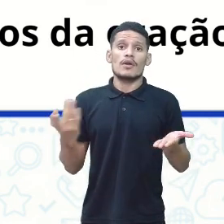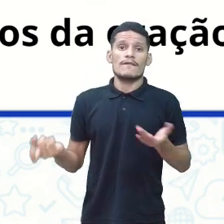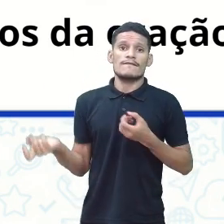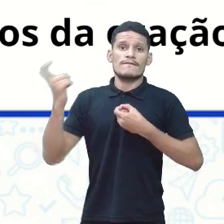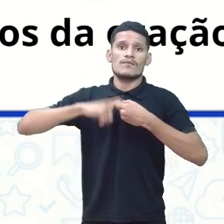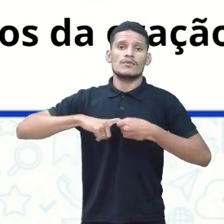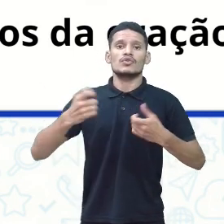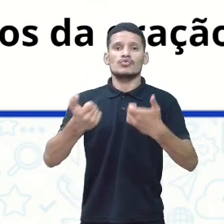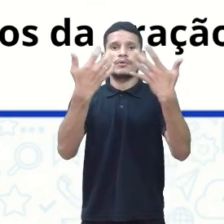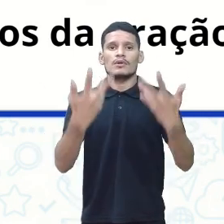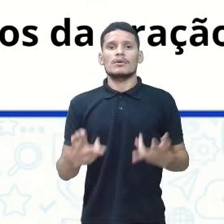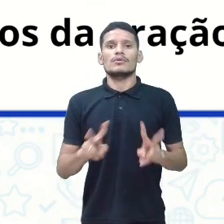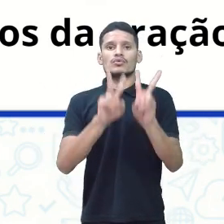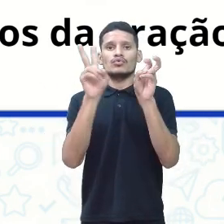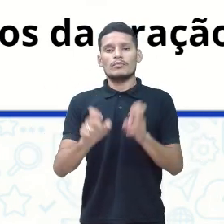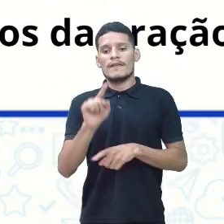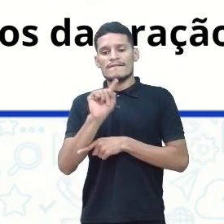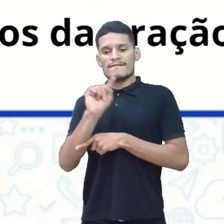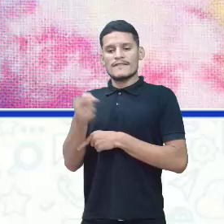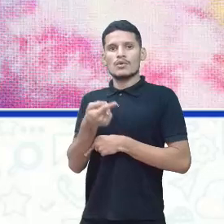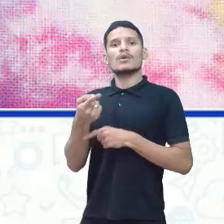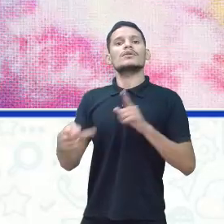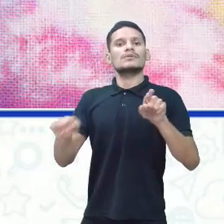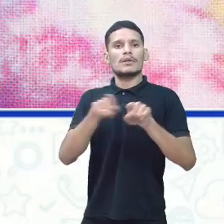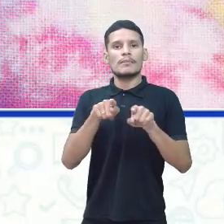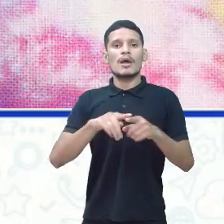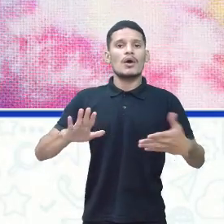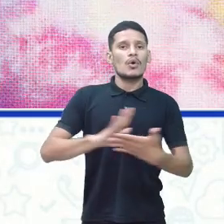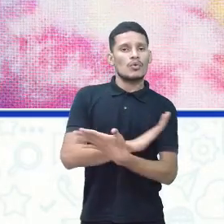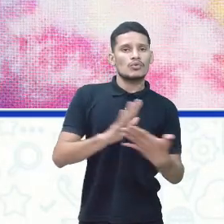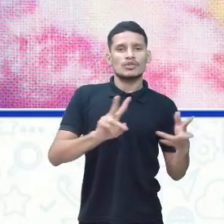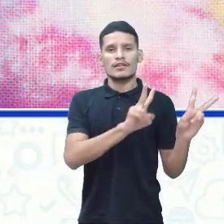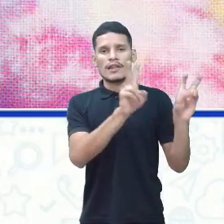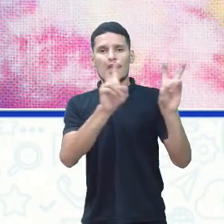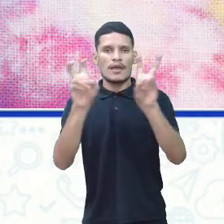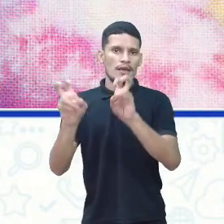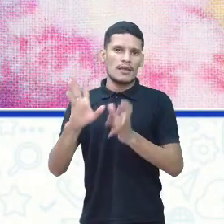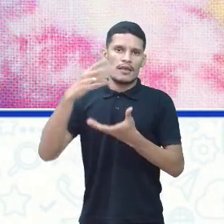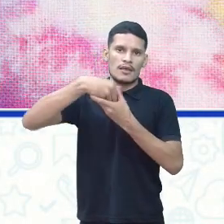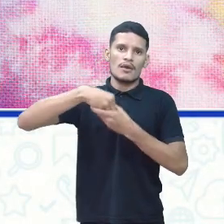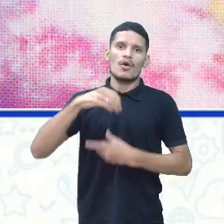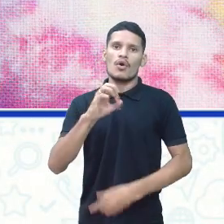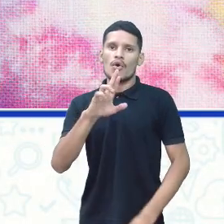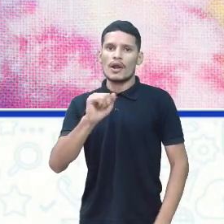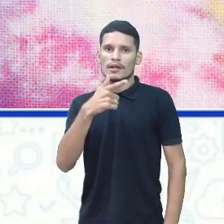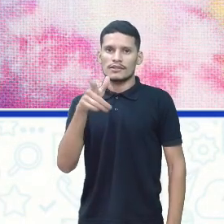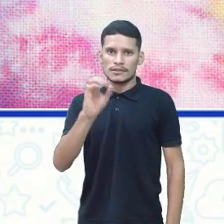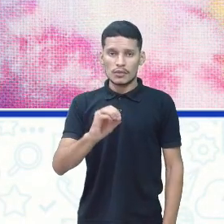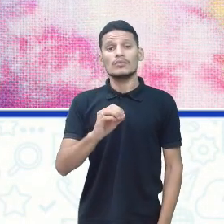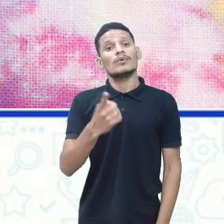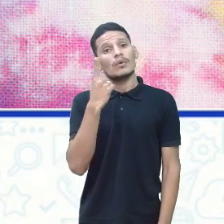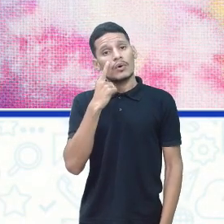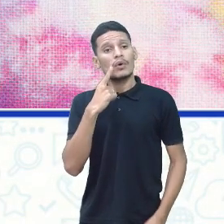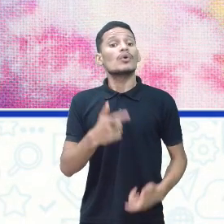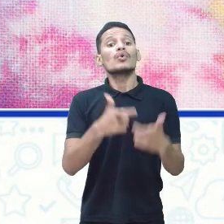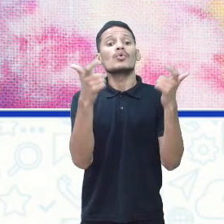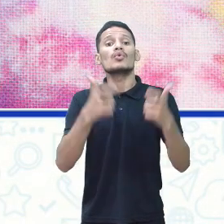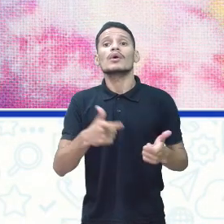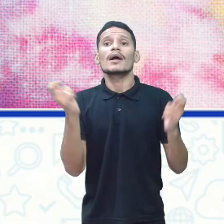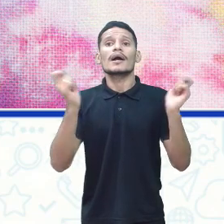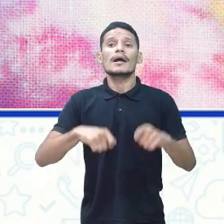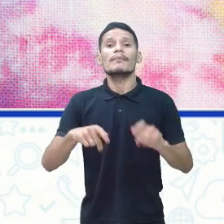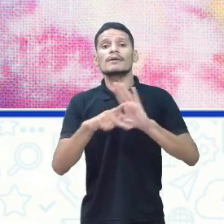a vírgula e os termos da oração, tá? Então, a posição usual